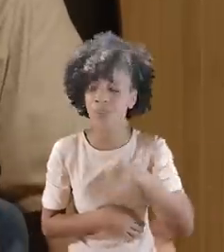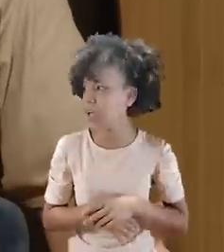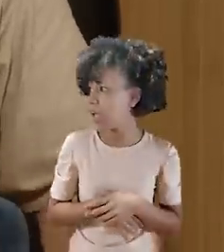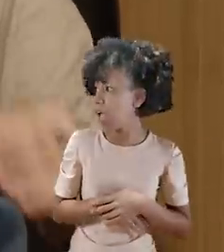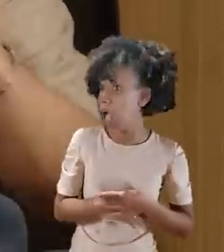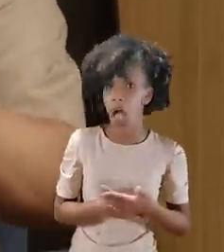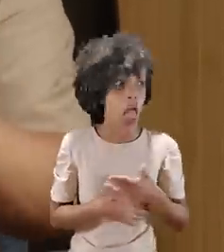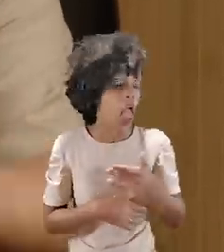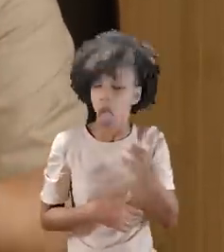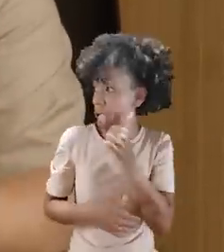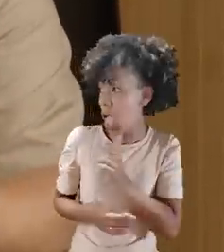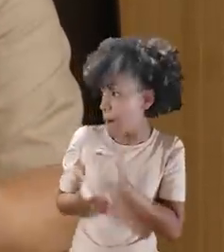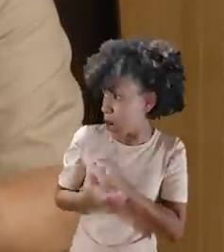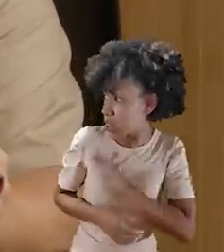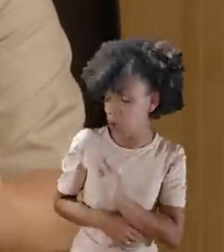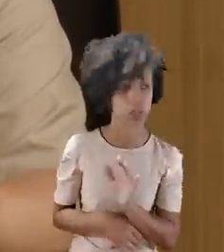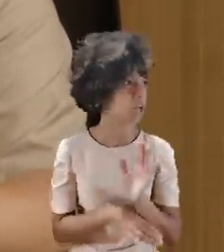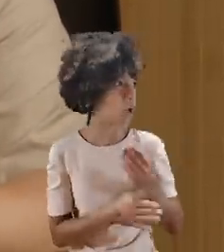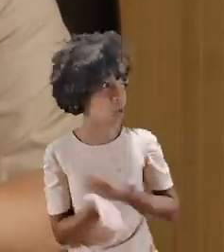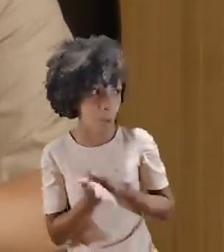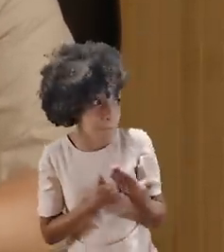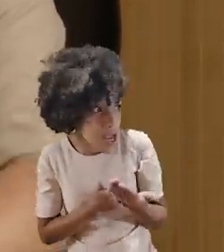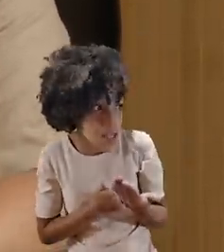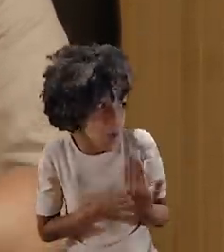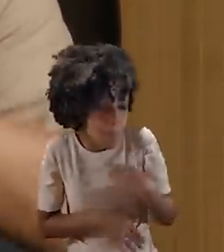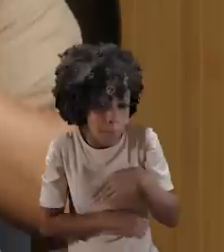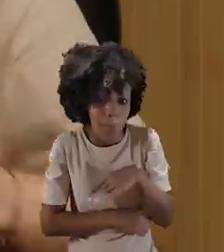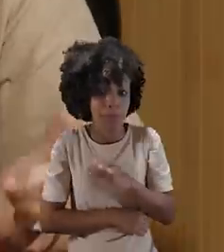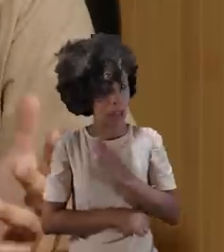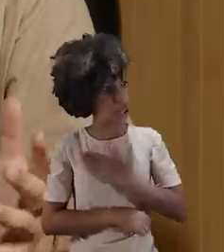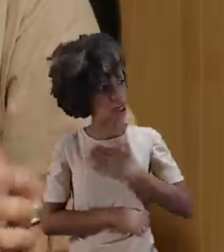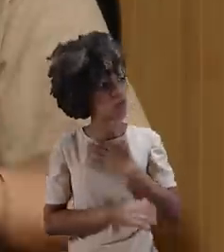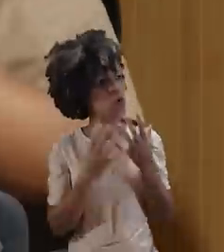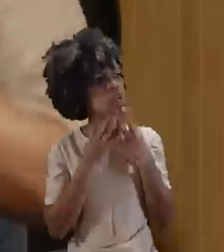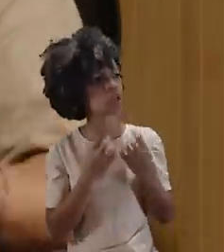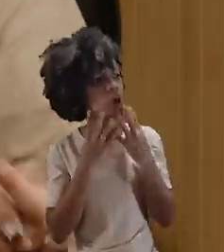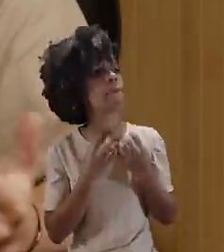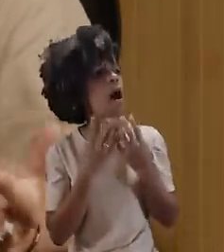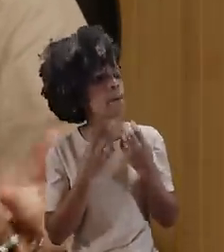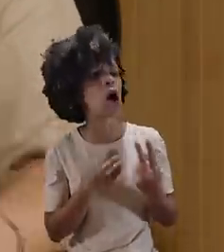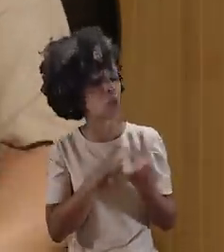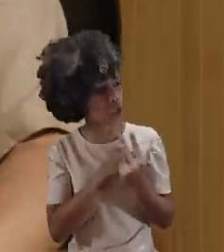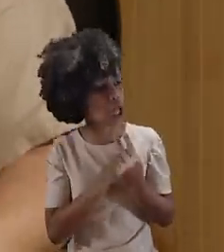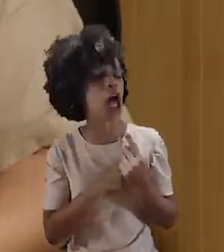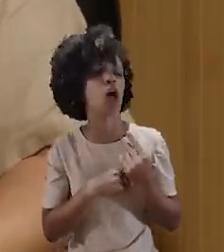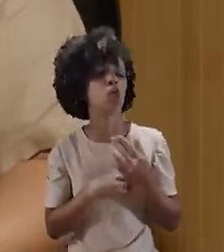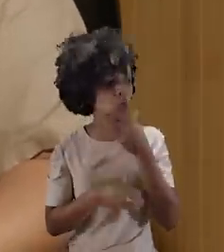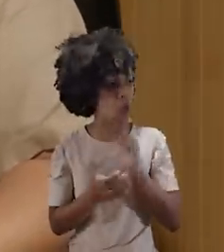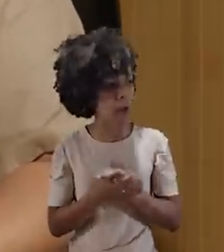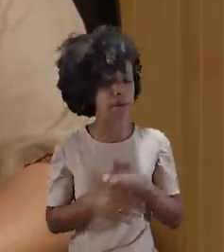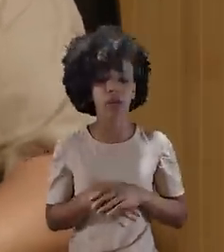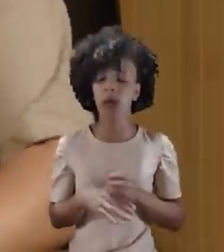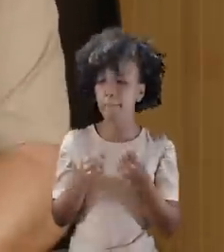sim ou não o cara desde o começo do atendimento tava tava tava gostando da barata grande tá deixando crescer cuidando tal